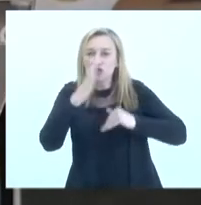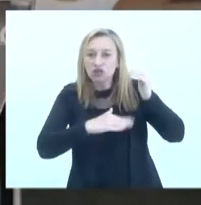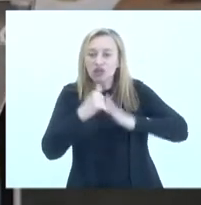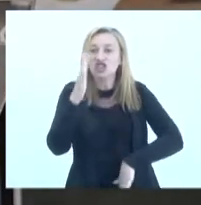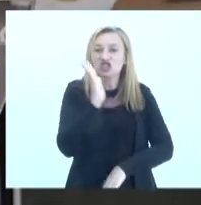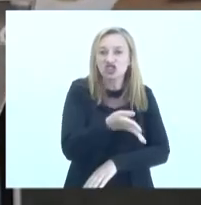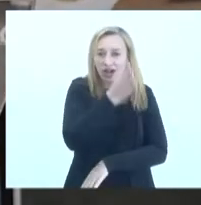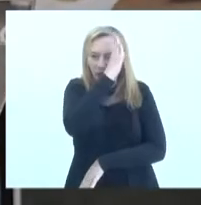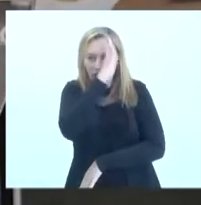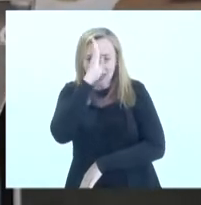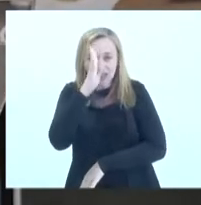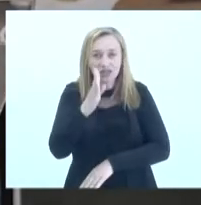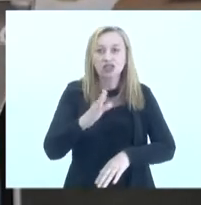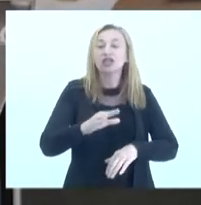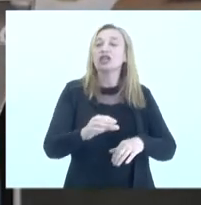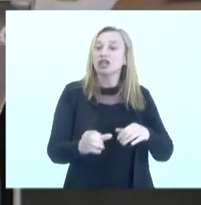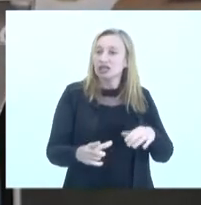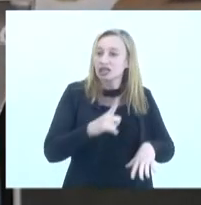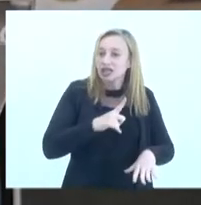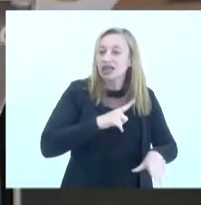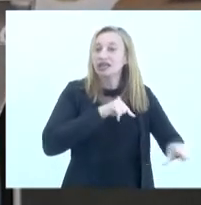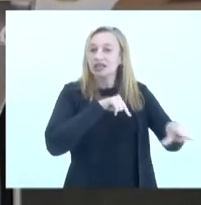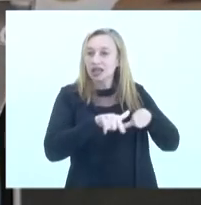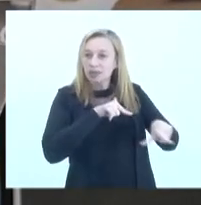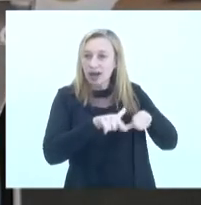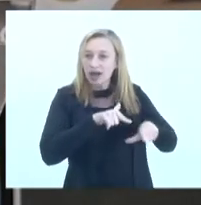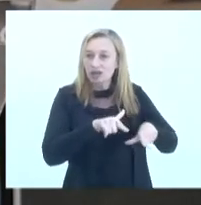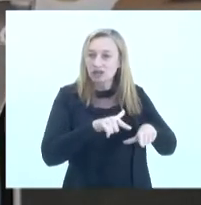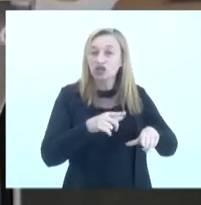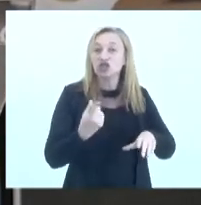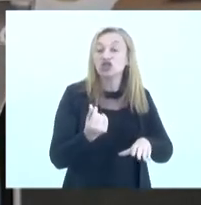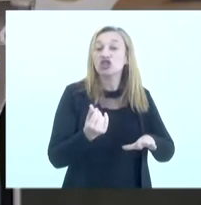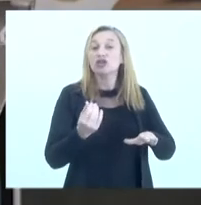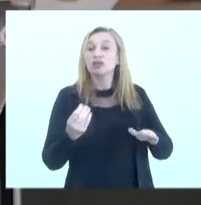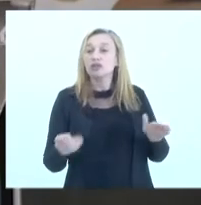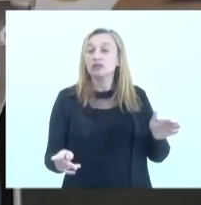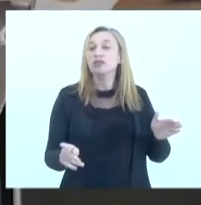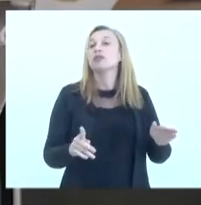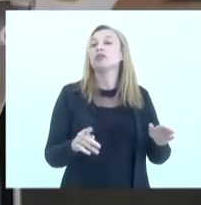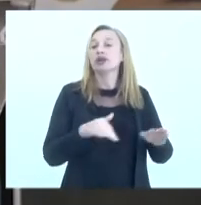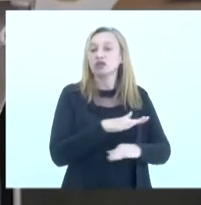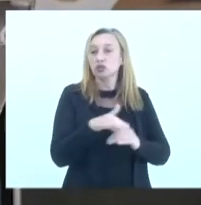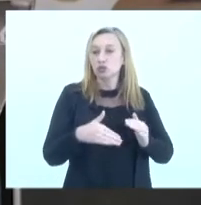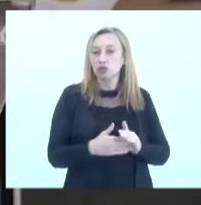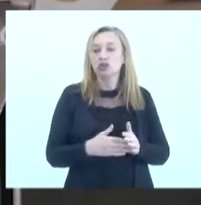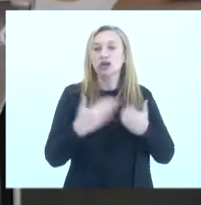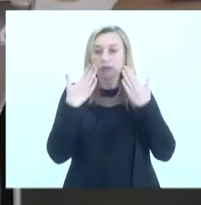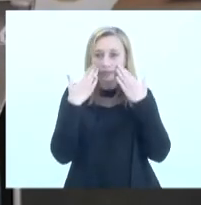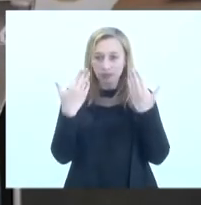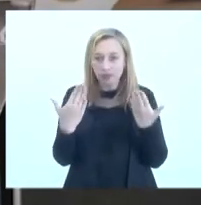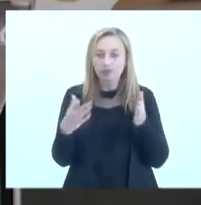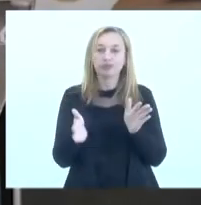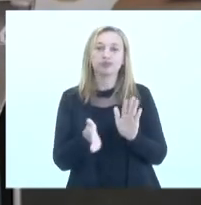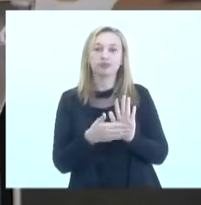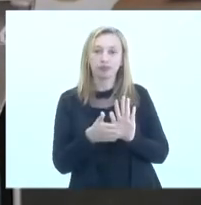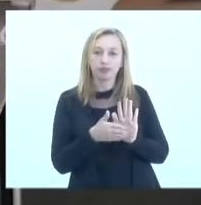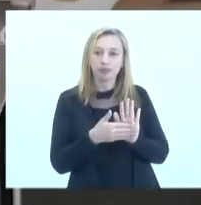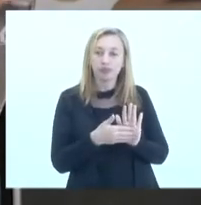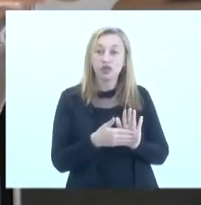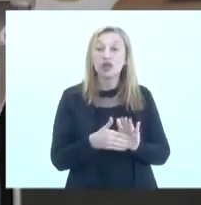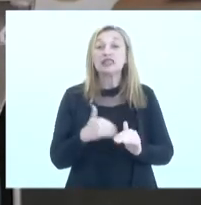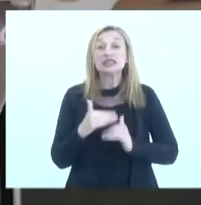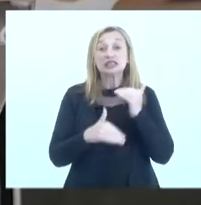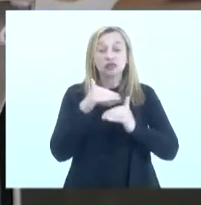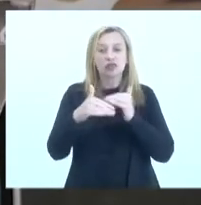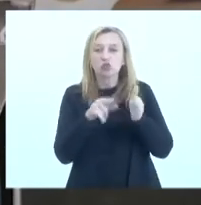patente, que gere emprego, que gere riqueza para todos. Aí apresentamos essa proposta de